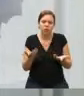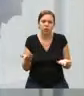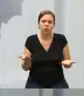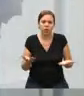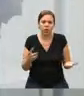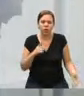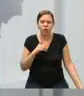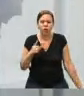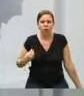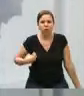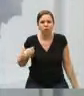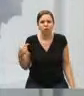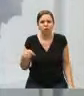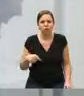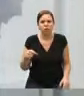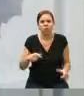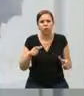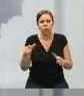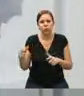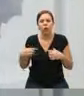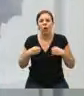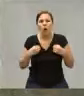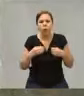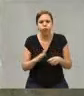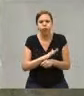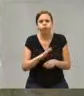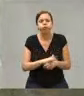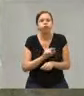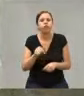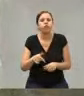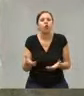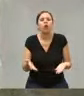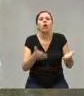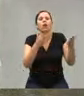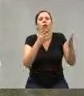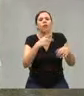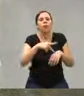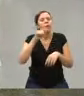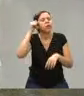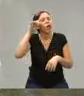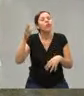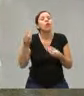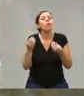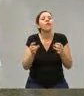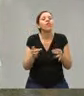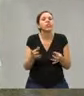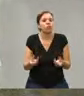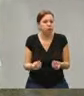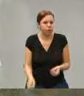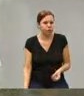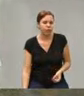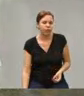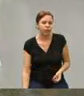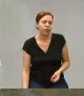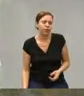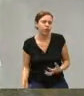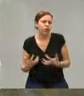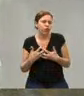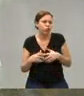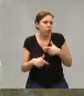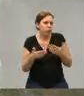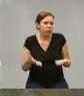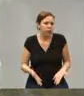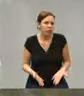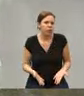gente está até aqui, né, gente, cercado de roupas. Essas roupas são levadas para lá ou são vendidas? Como é que funciona esse bazar?